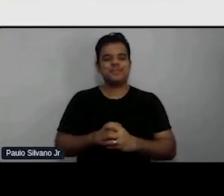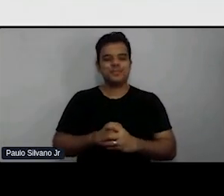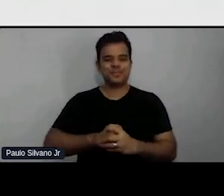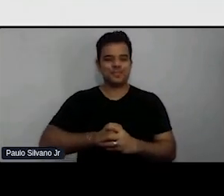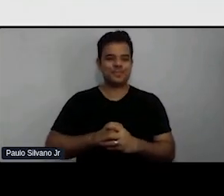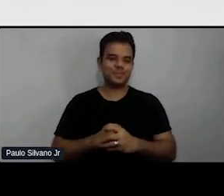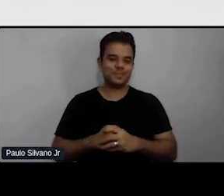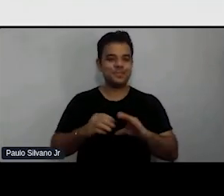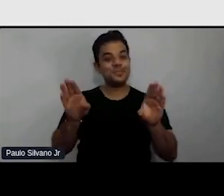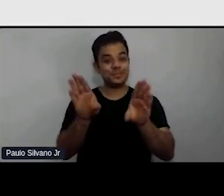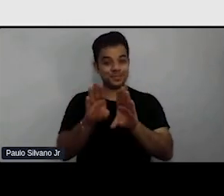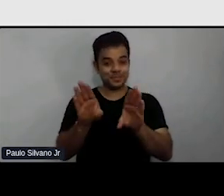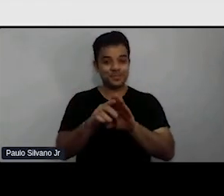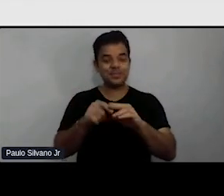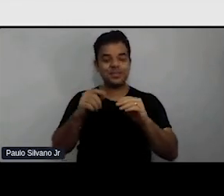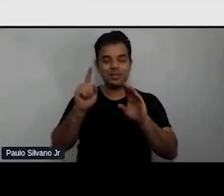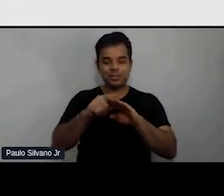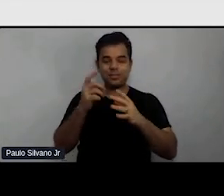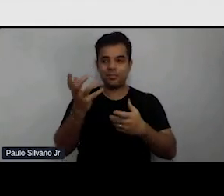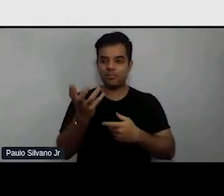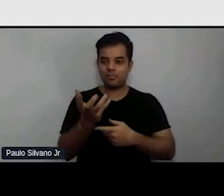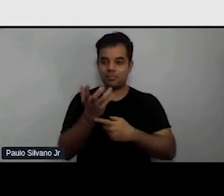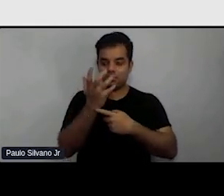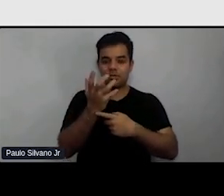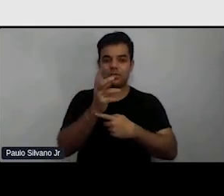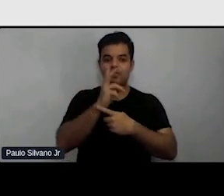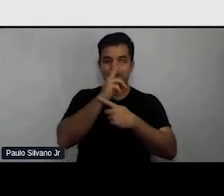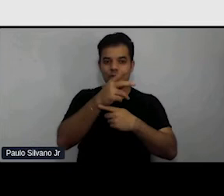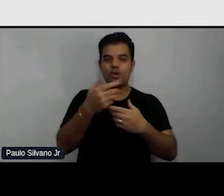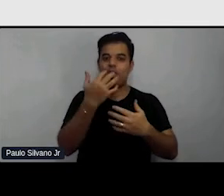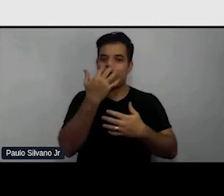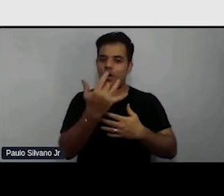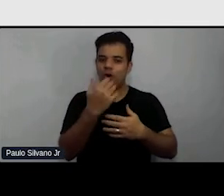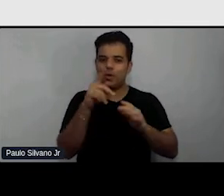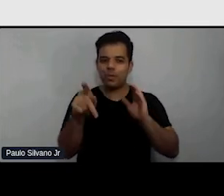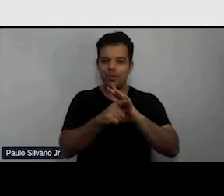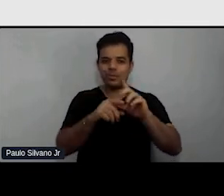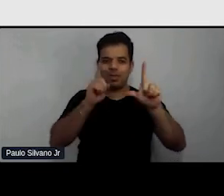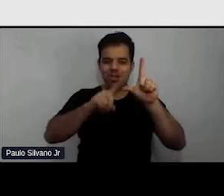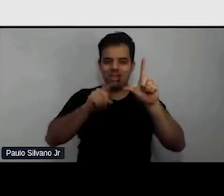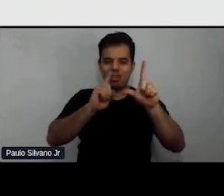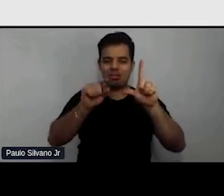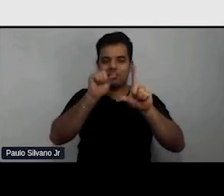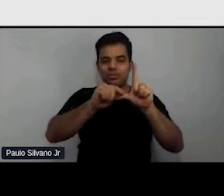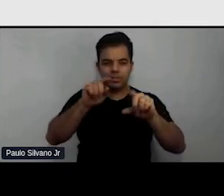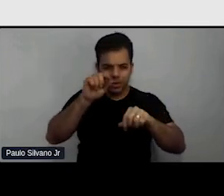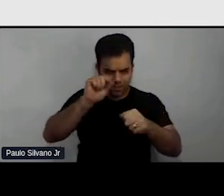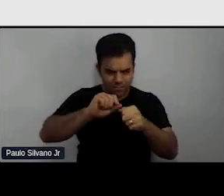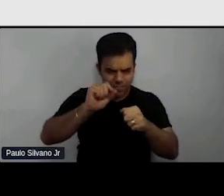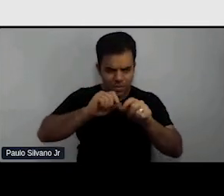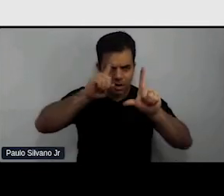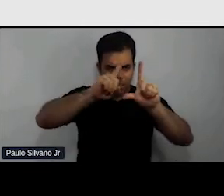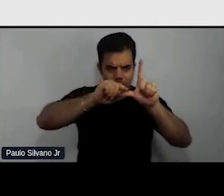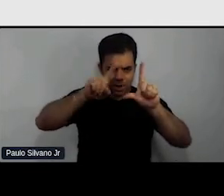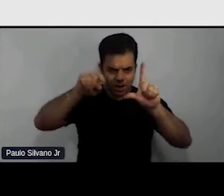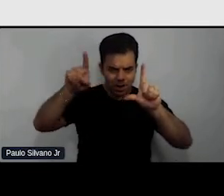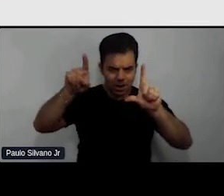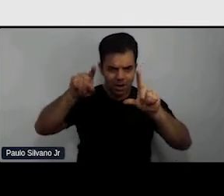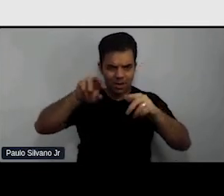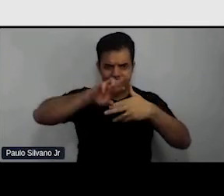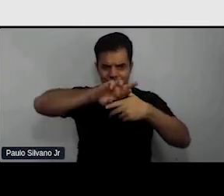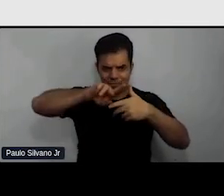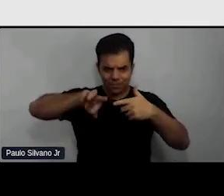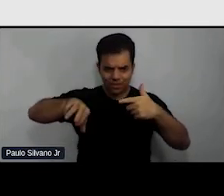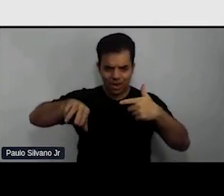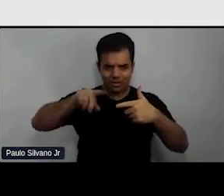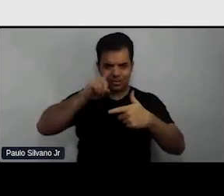O uso de alto contraste entre as cores dos textos. Quando você fizer um dashboard, você tem que garantir que o contraste